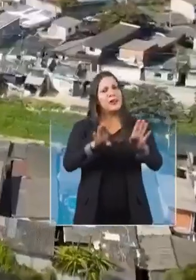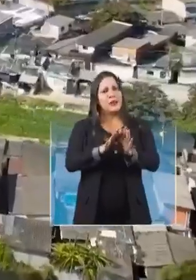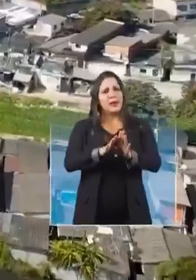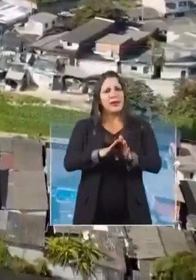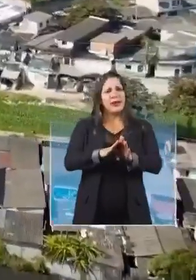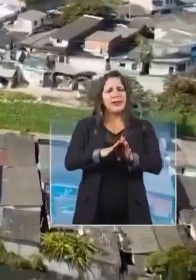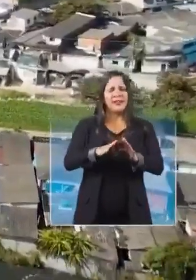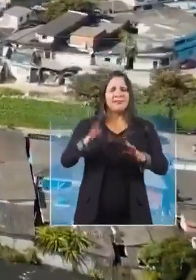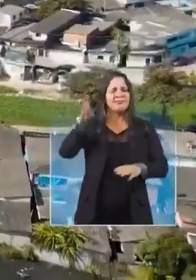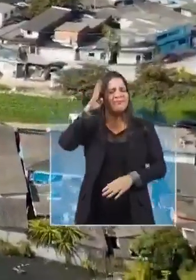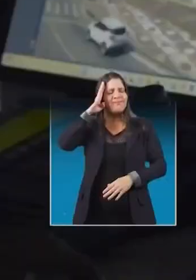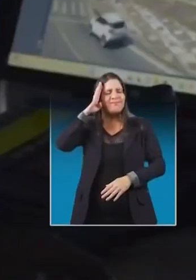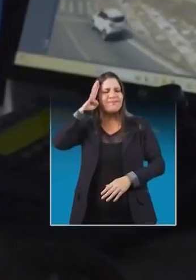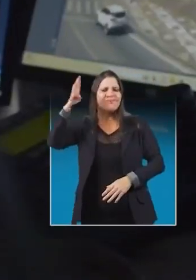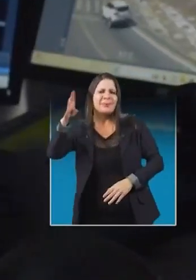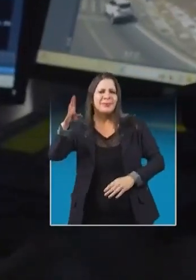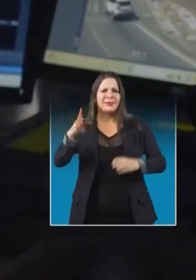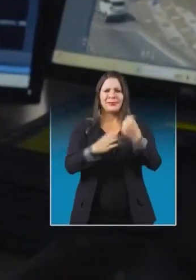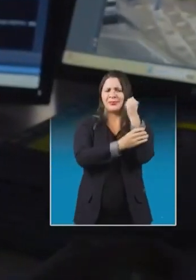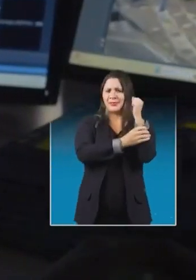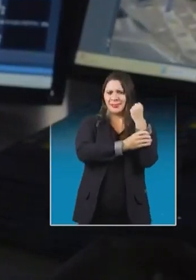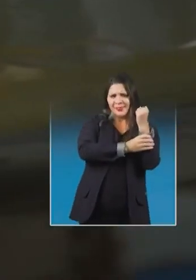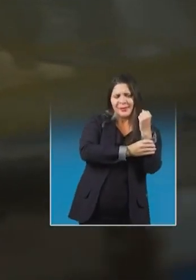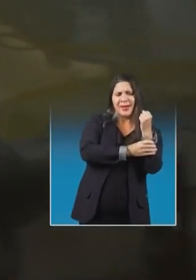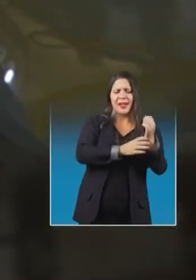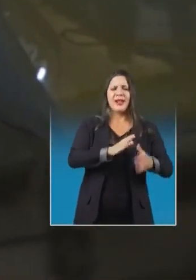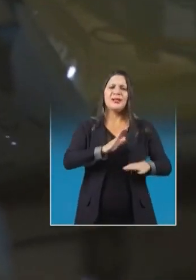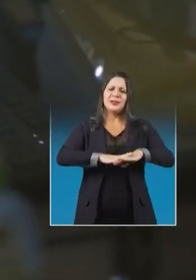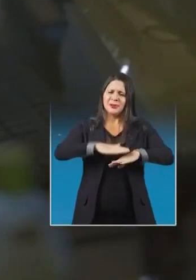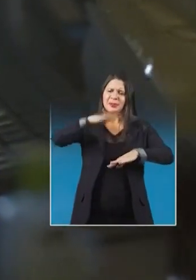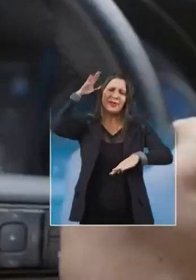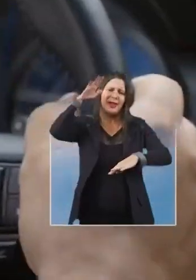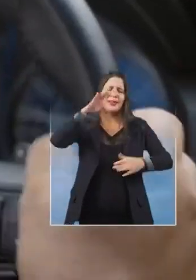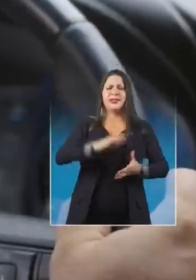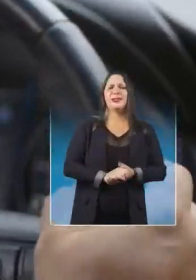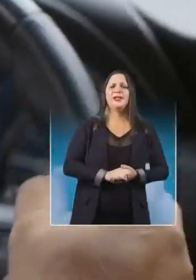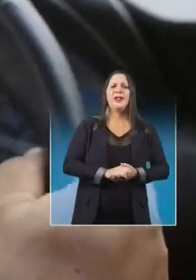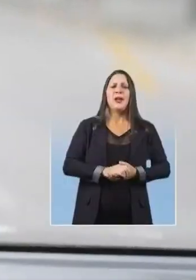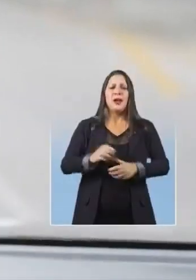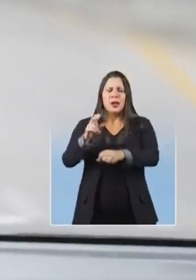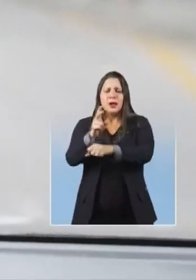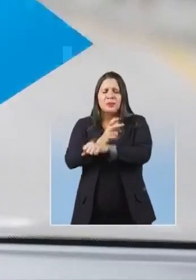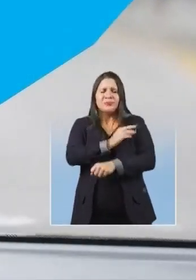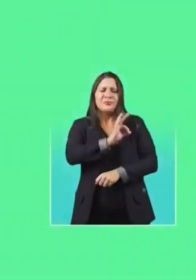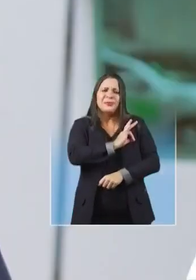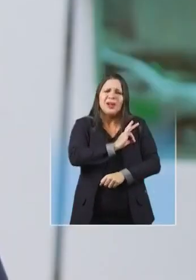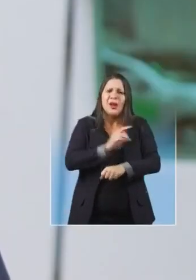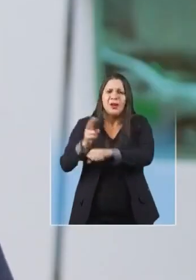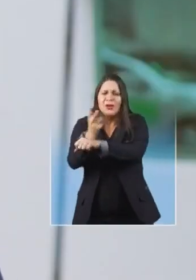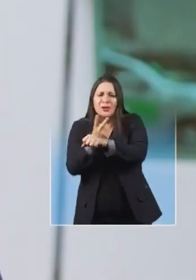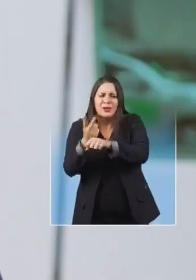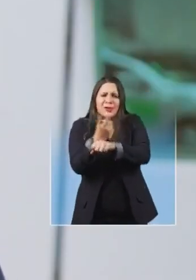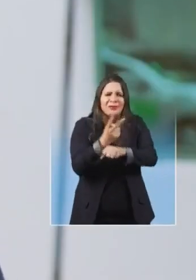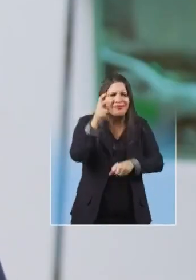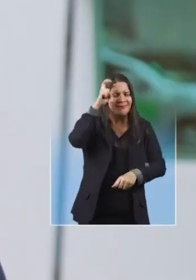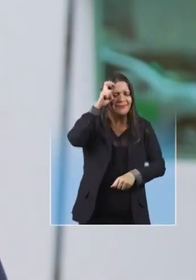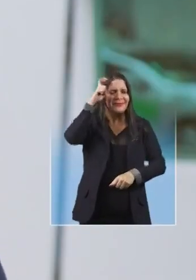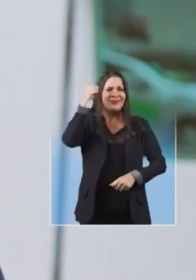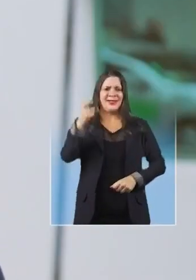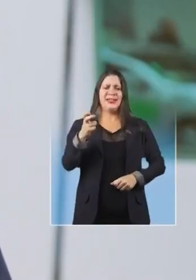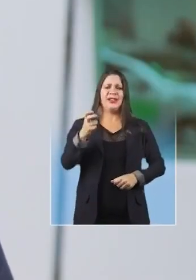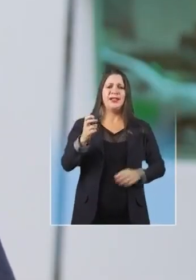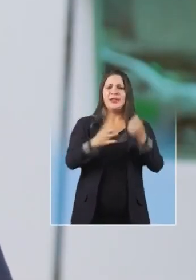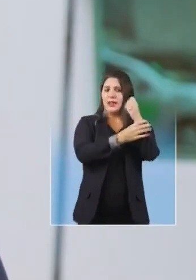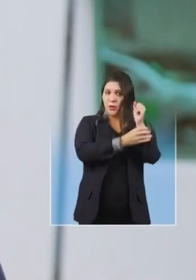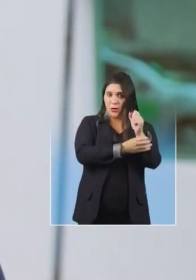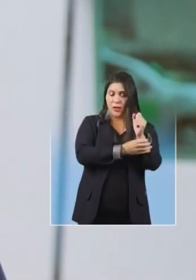segurança máxima, apoiadas em dois pilares, monitoramento inteligente e policiamento ostensivo. Segurança é